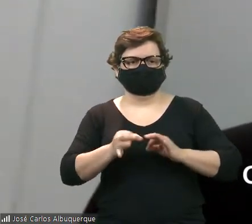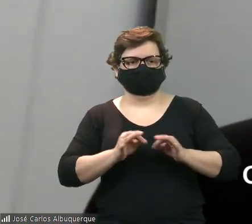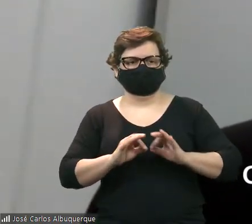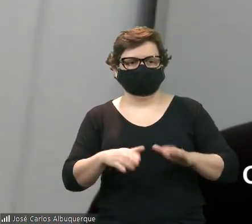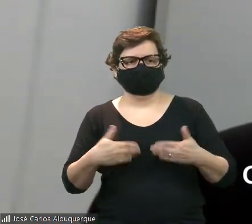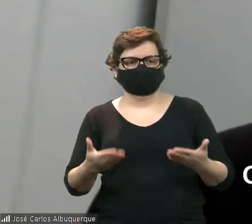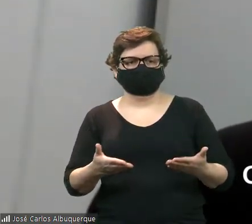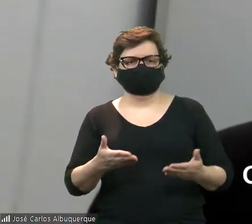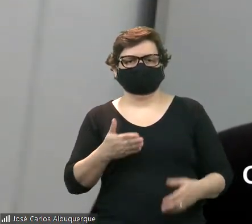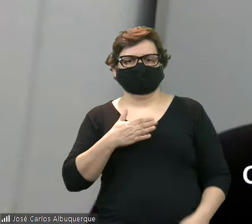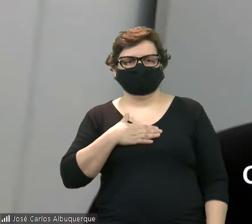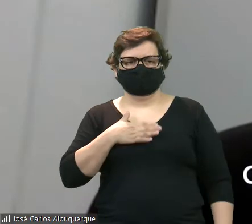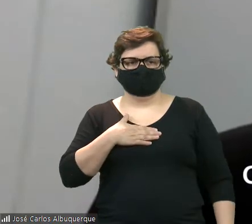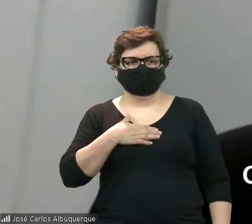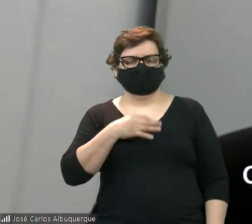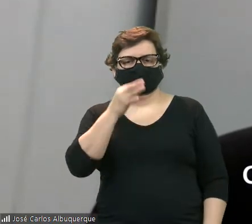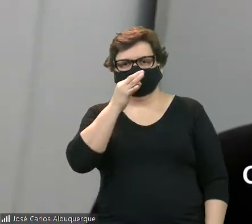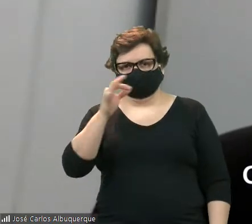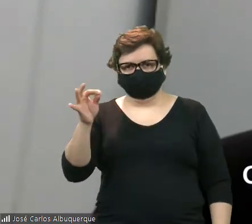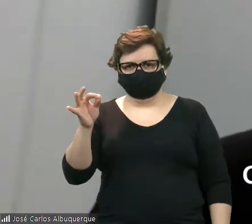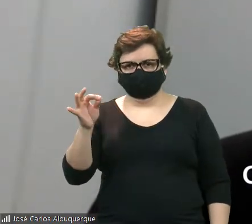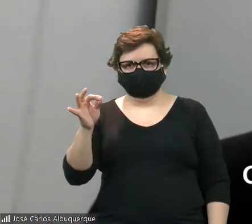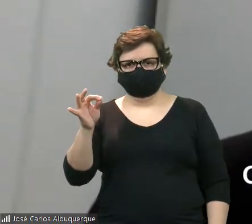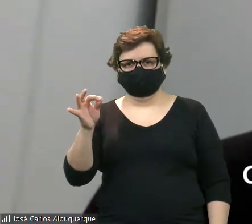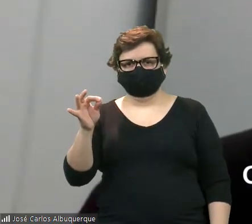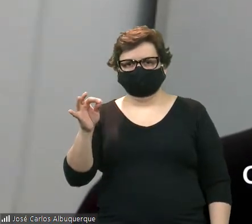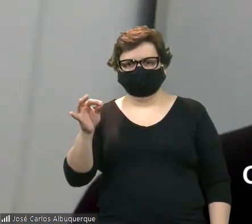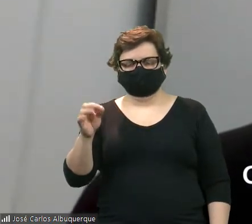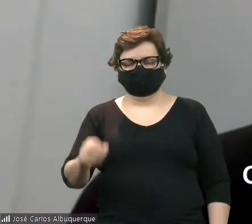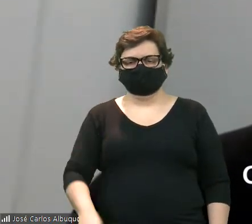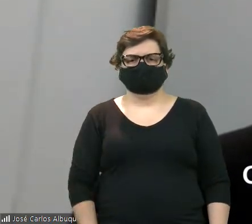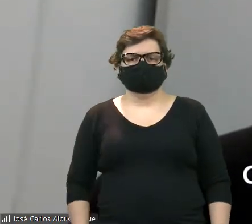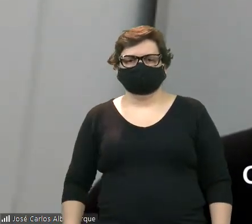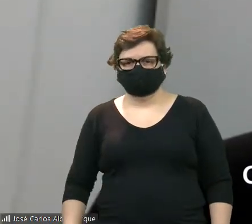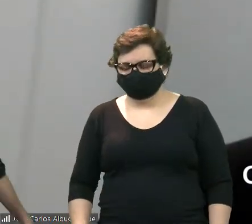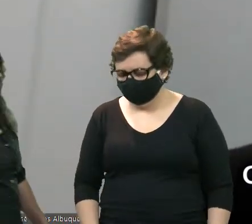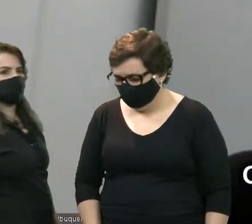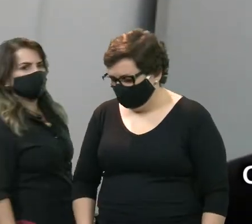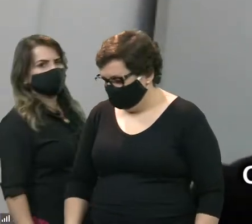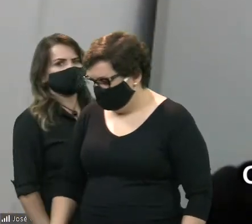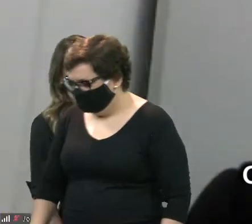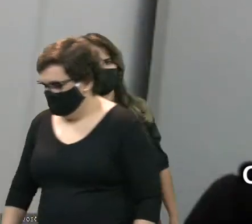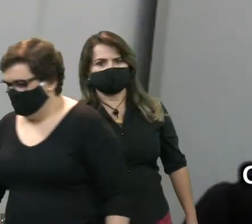fica aí o meu comentário, senhor presidente, e tenho dito.